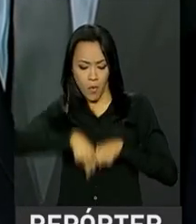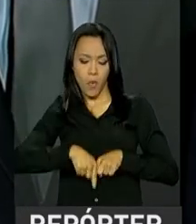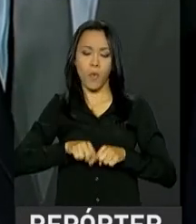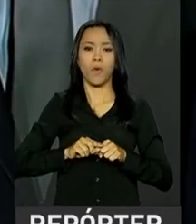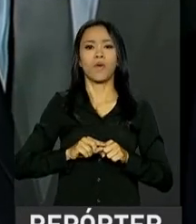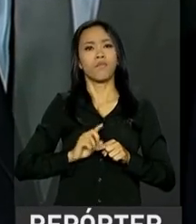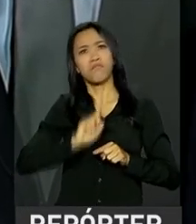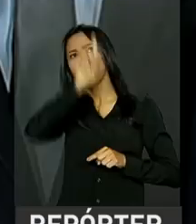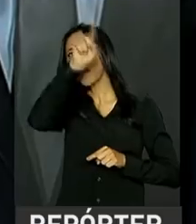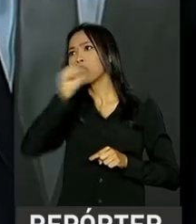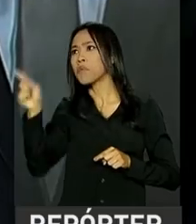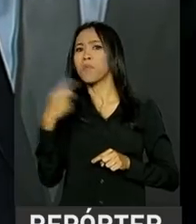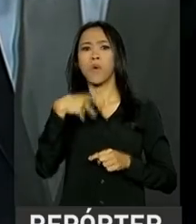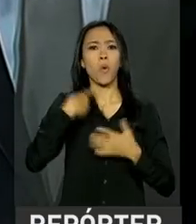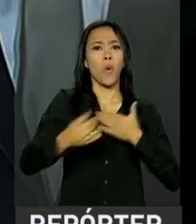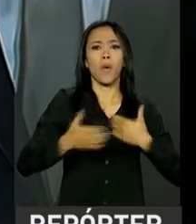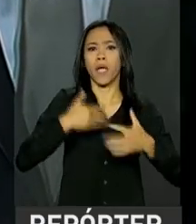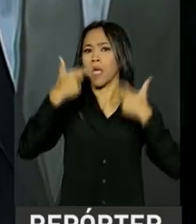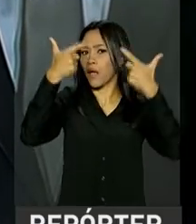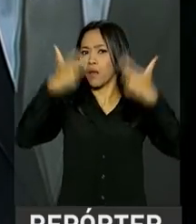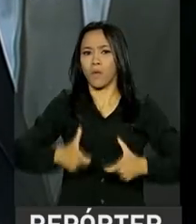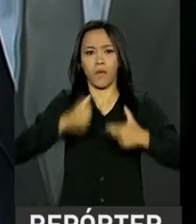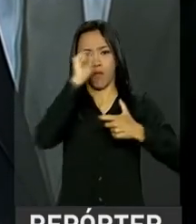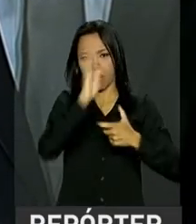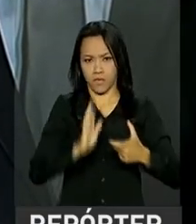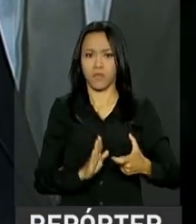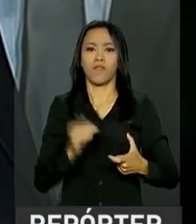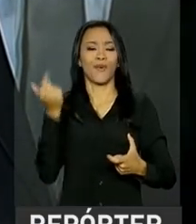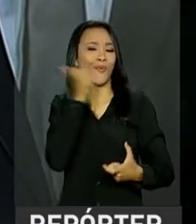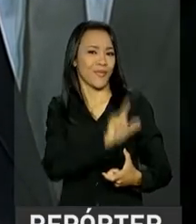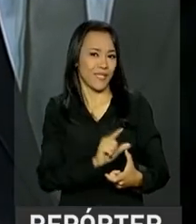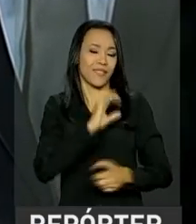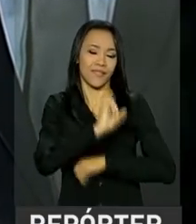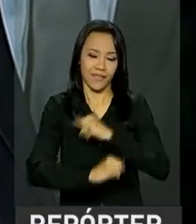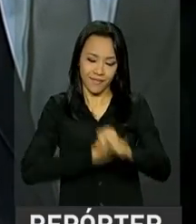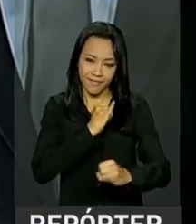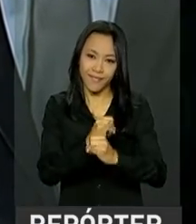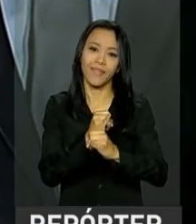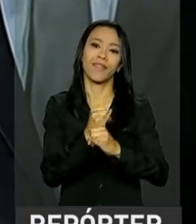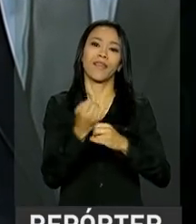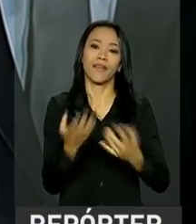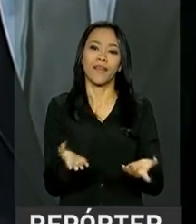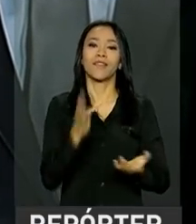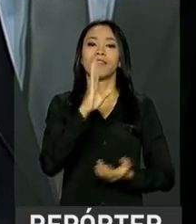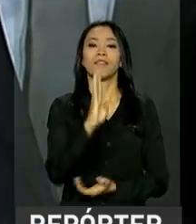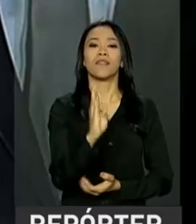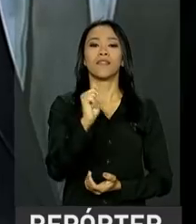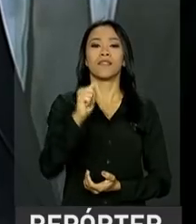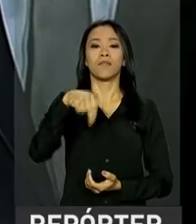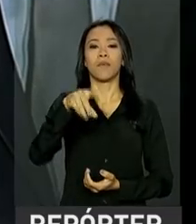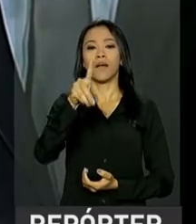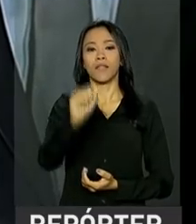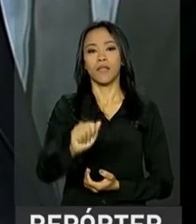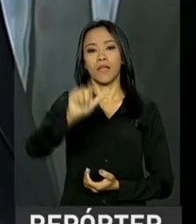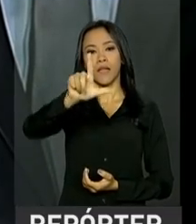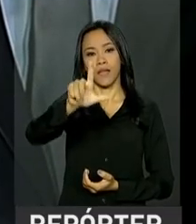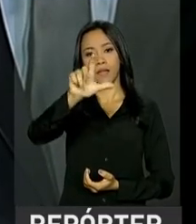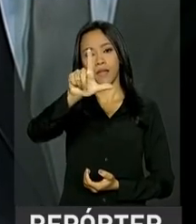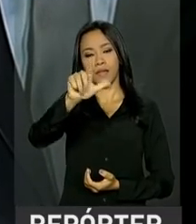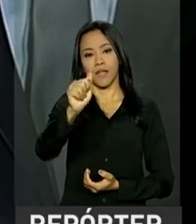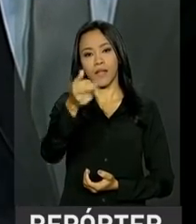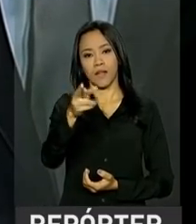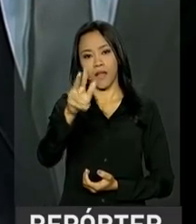poderá ter acesso à banda larga e portanto volto a dizer democratizando o sistema digital